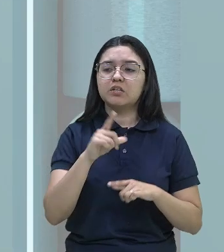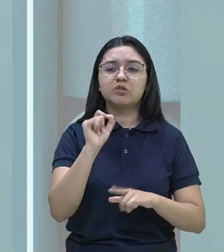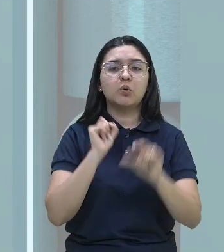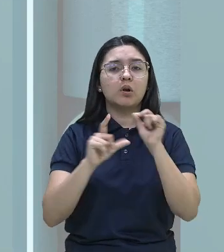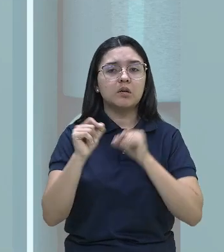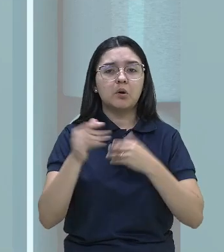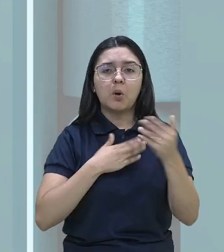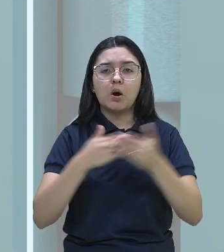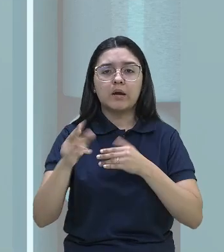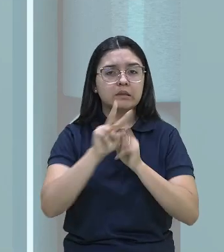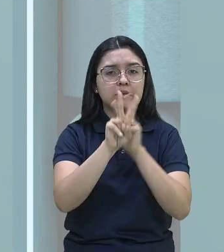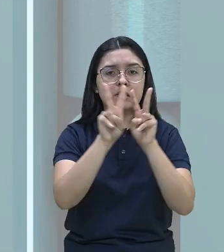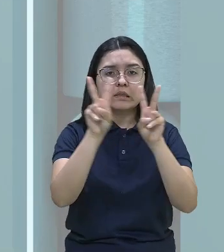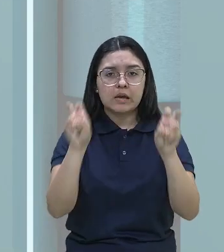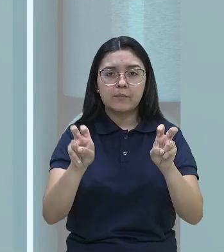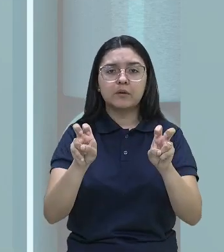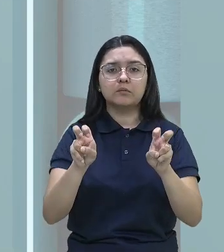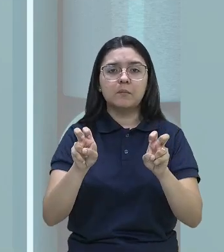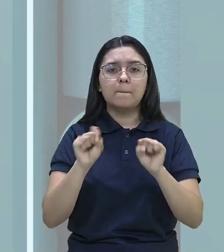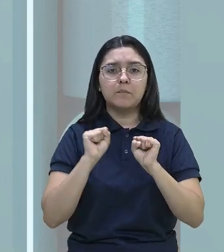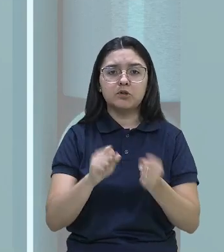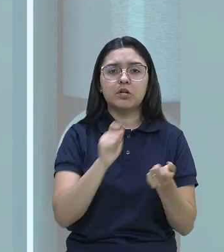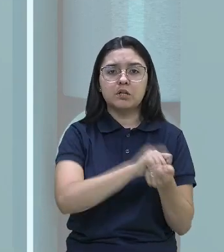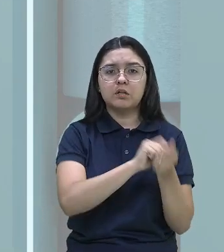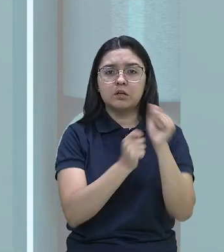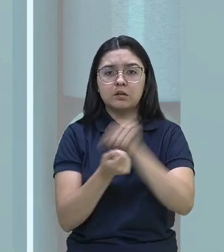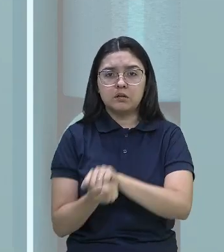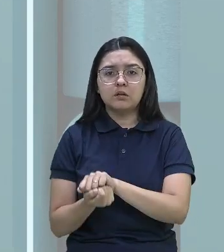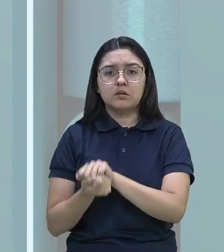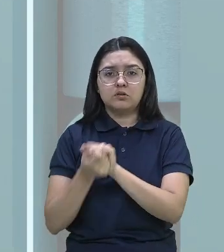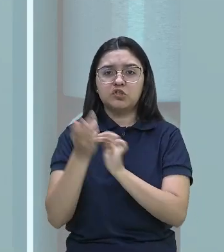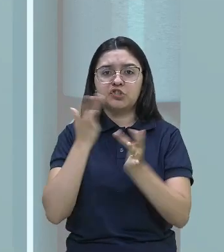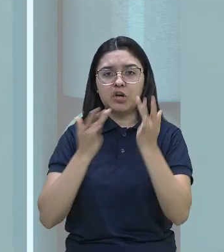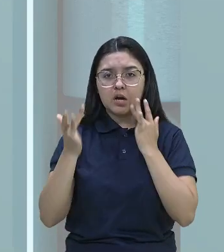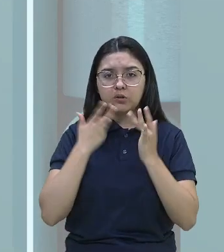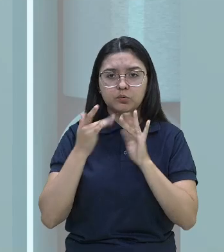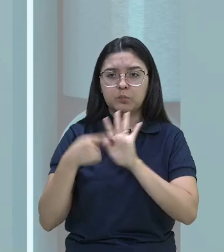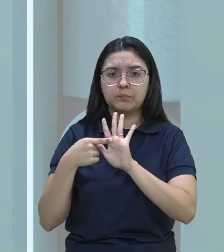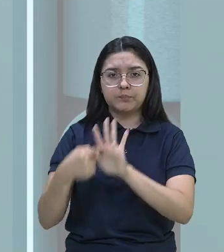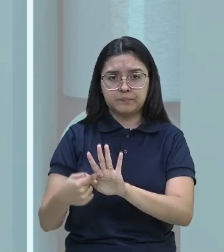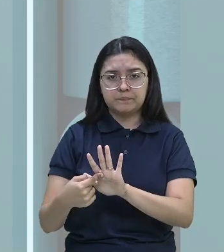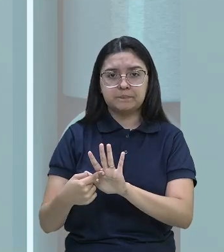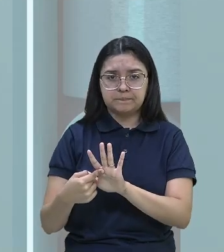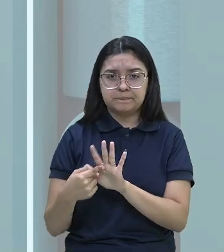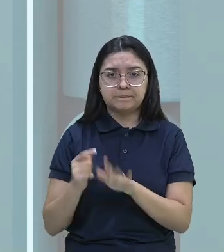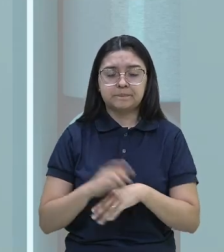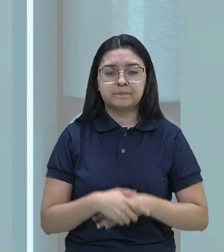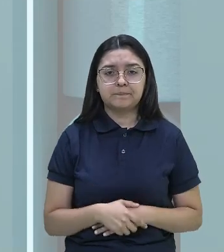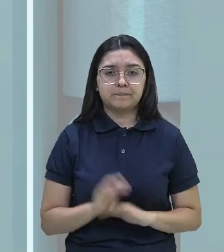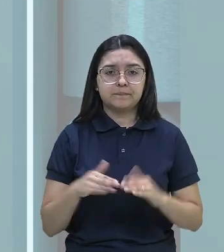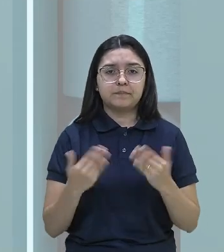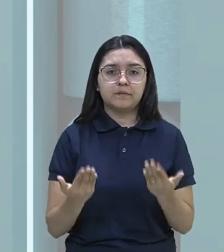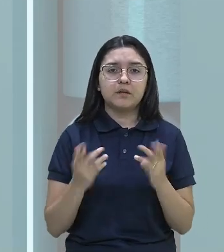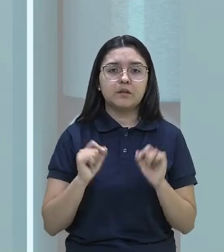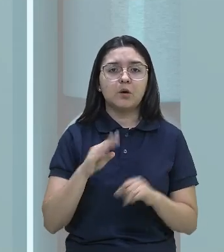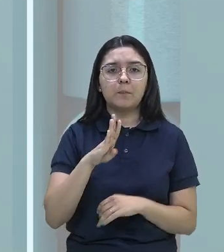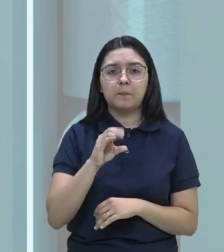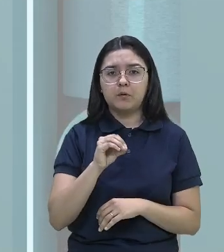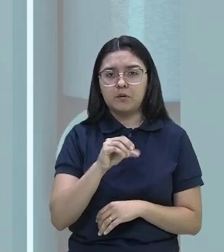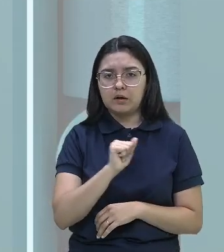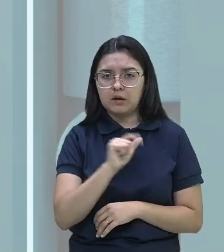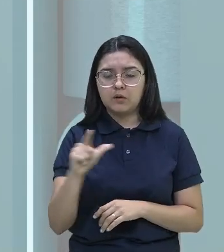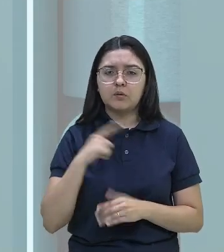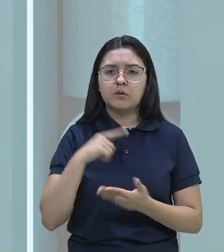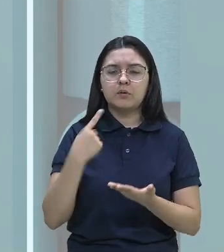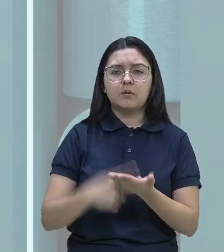assunto, tá? E ele poderia ser transformado em uma cena teatral. Então, o Boal ele foi convidado